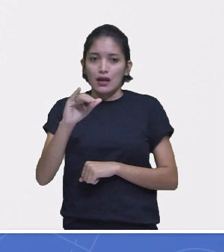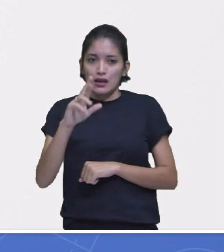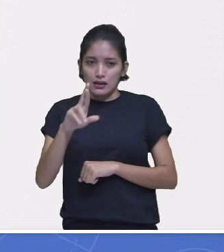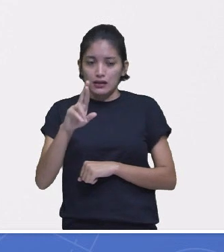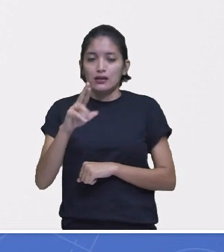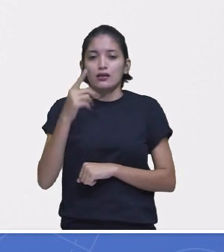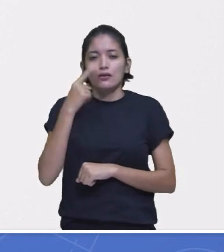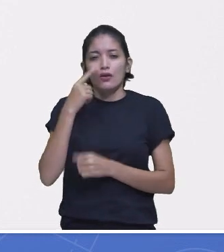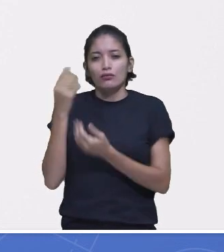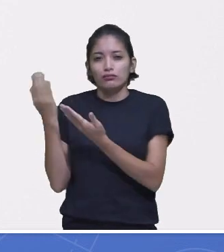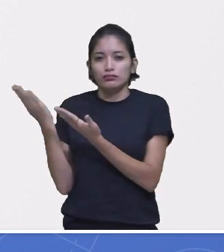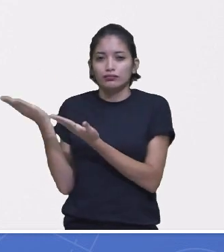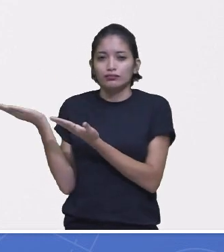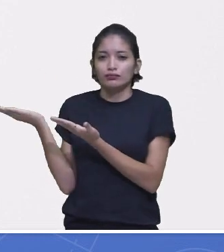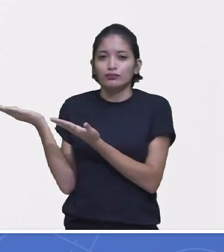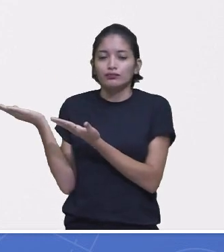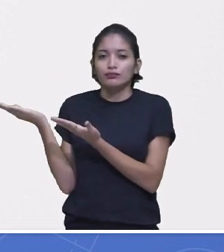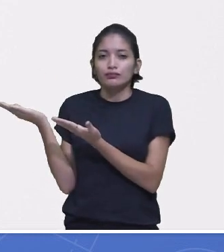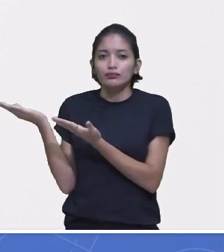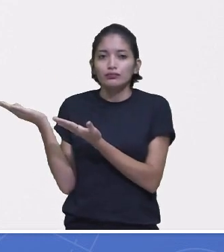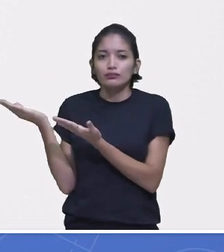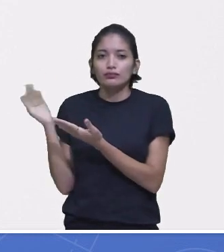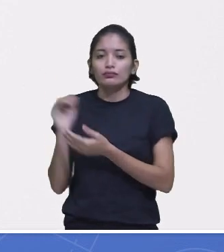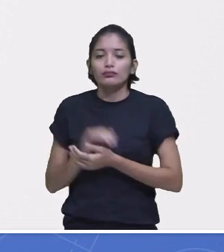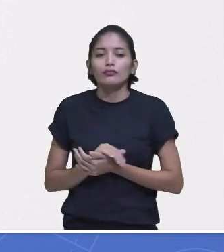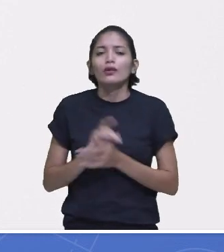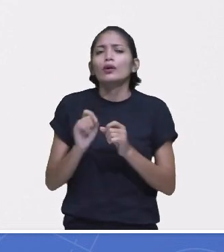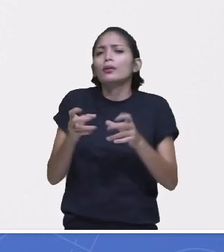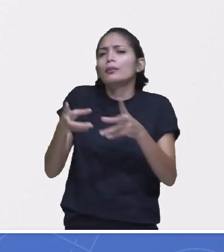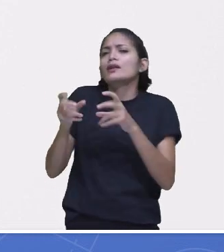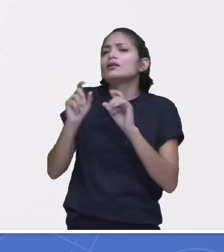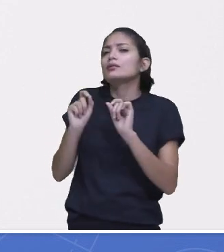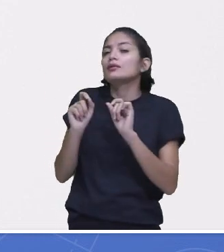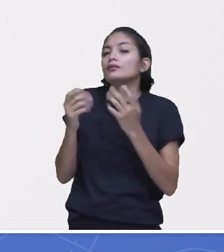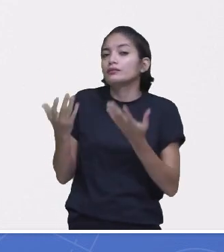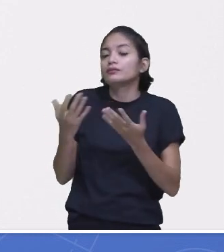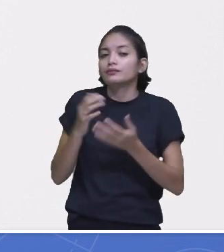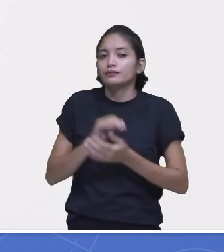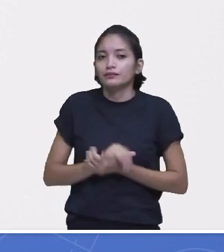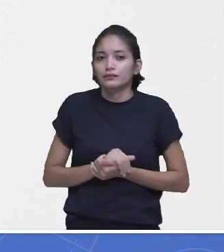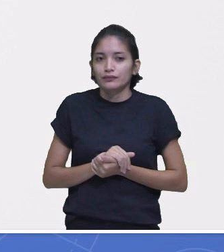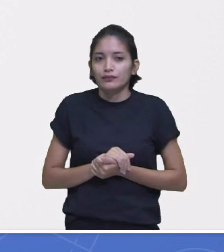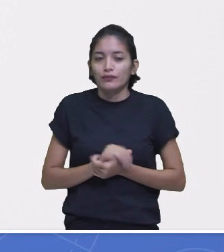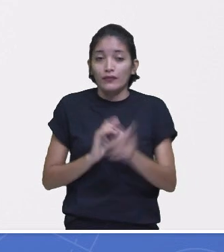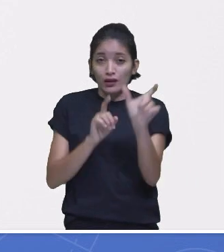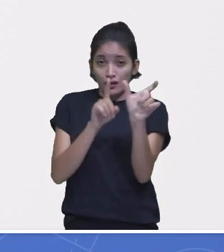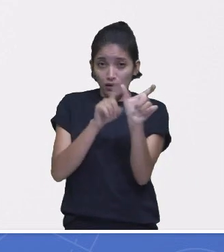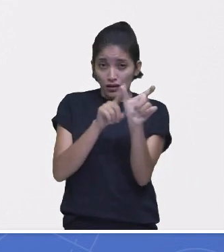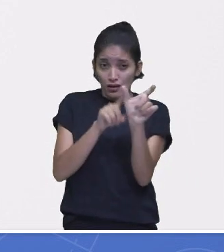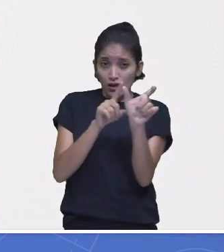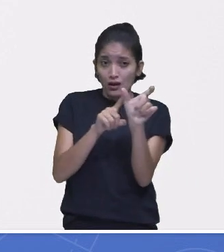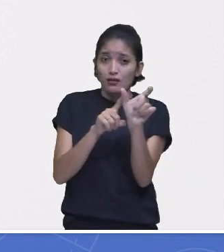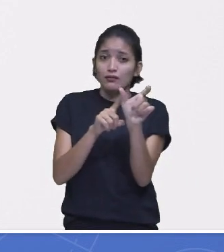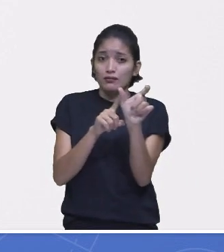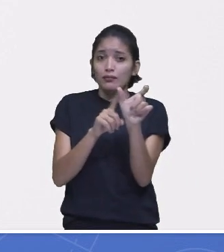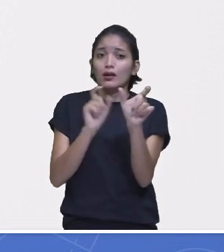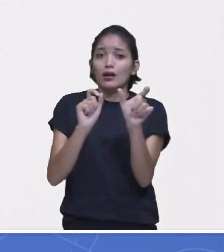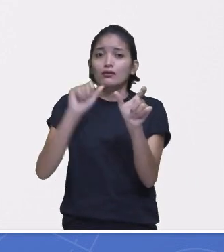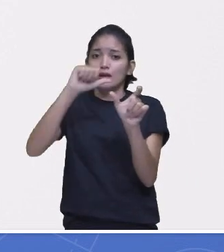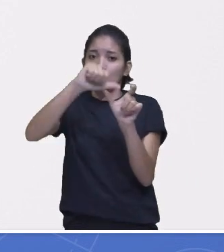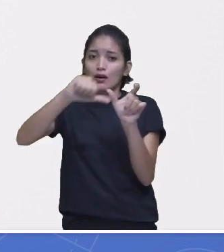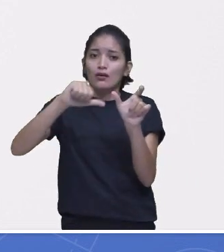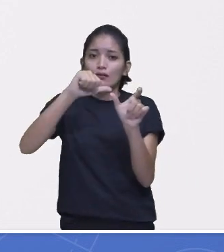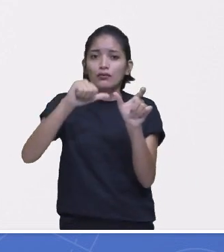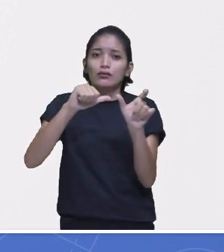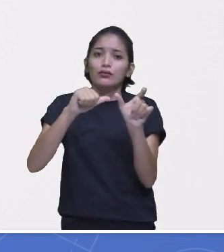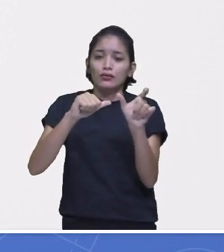digo, tu dices, ele disse. O que nós percebemos aqui? A raiz D é C, virou D e